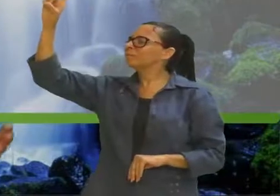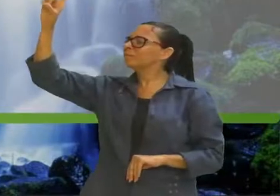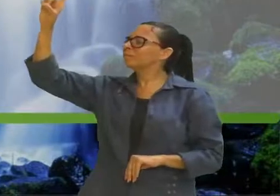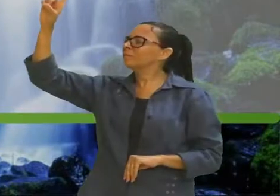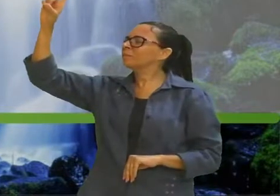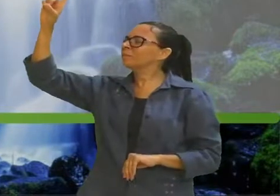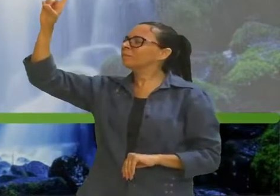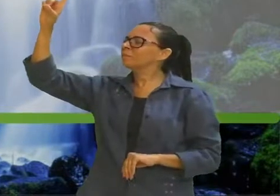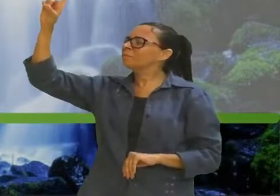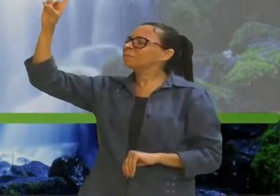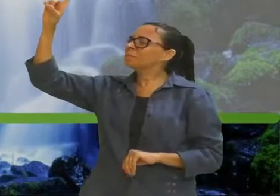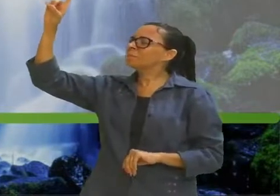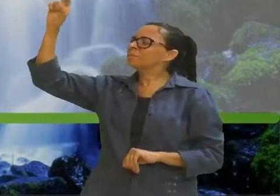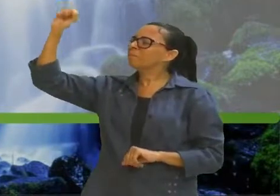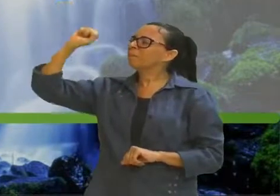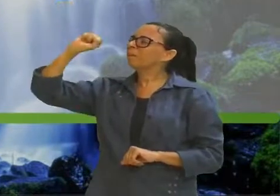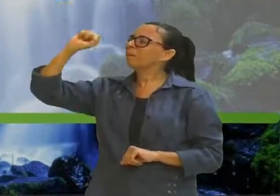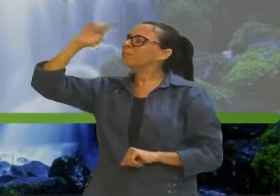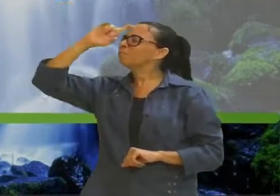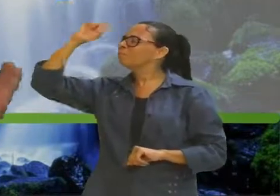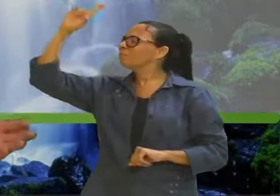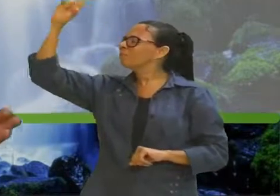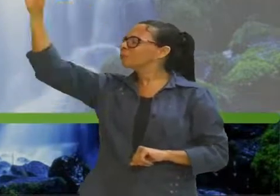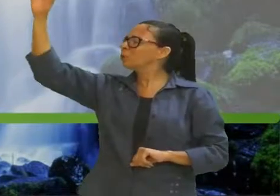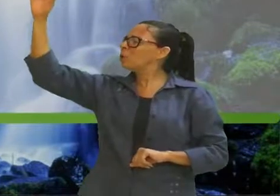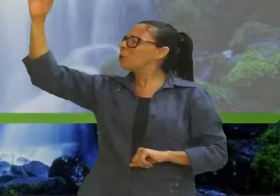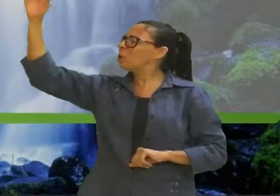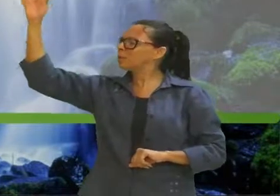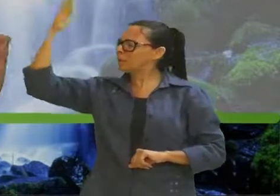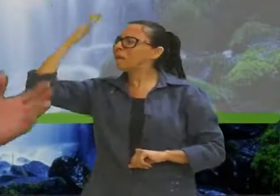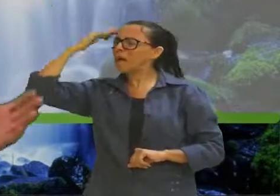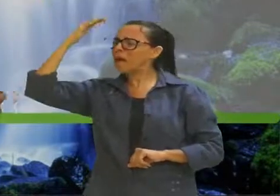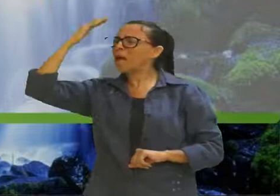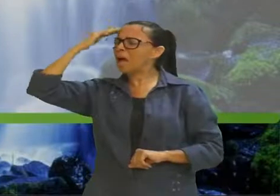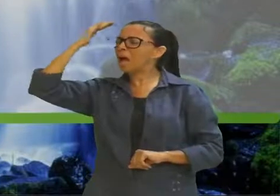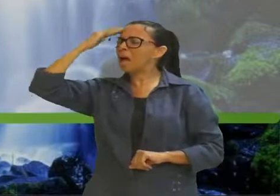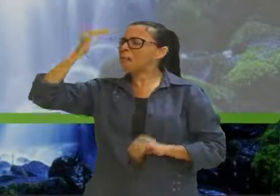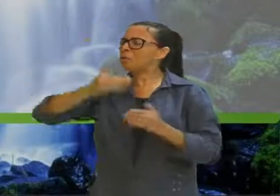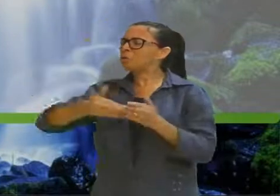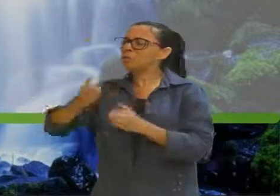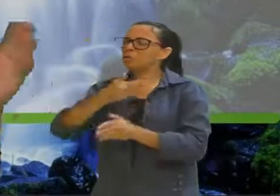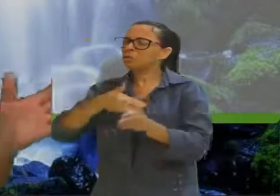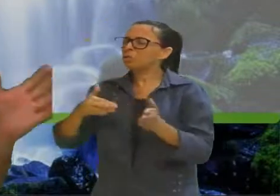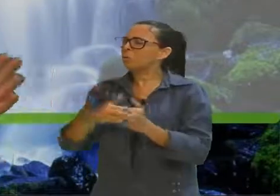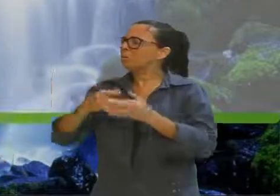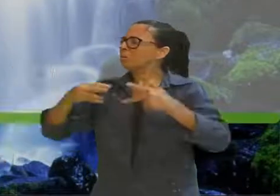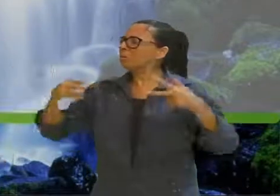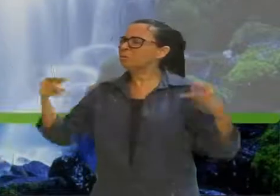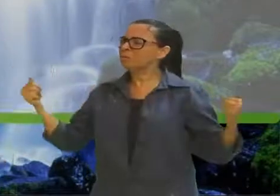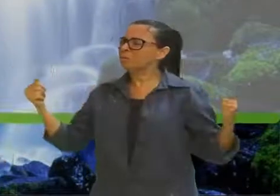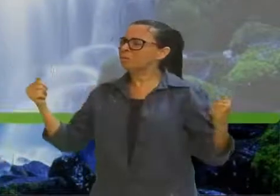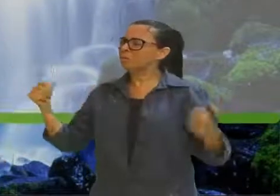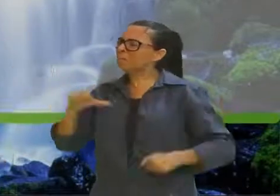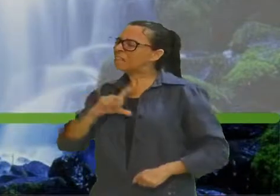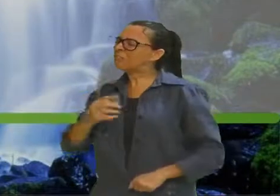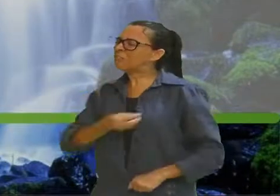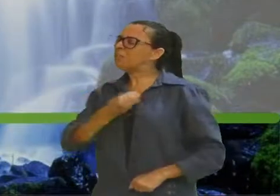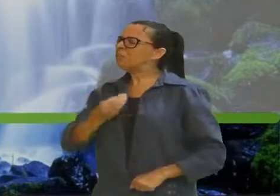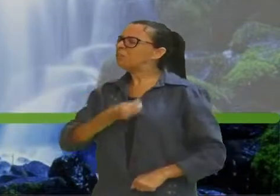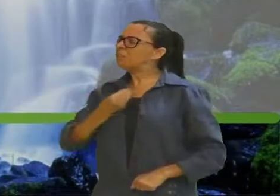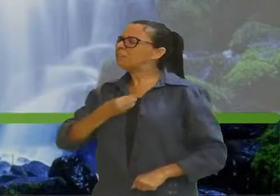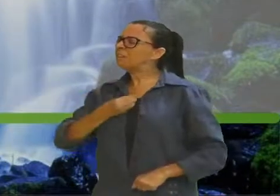e da terra, o Senhor que sabe de todas as coisas, está em todos os lugares, que pode todas as coisas, meu Pai.